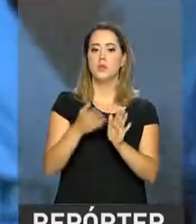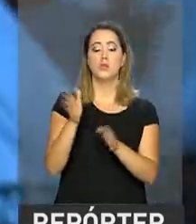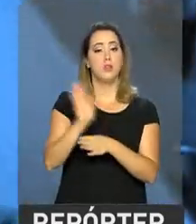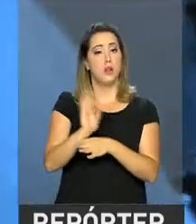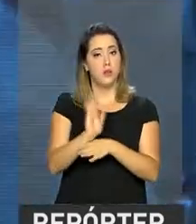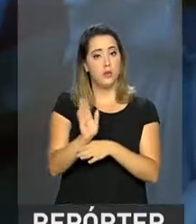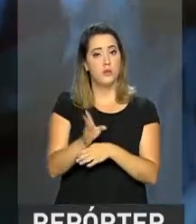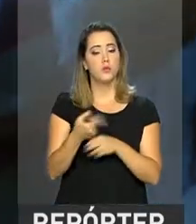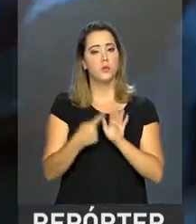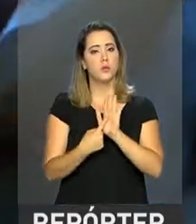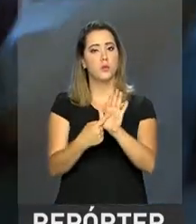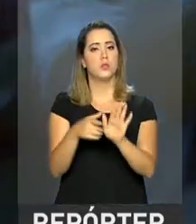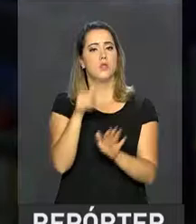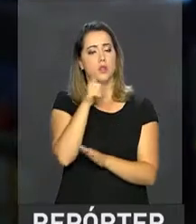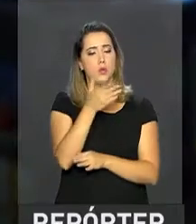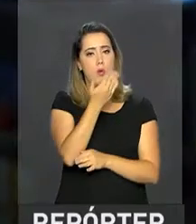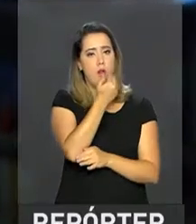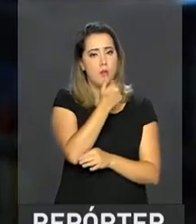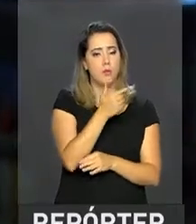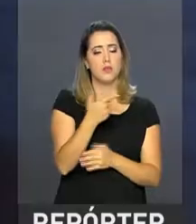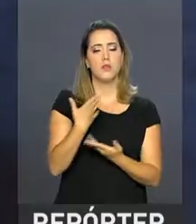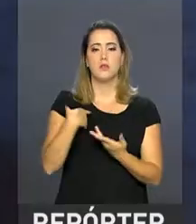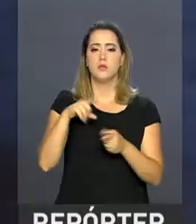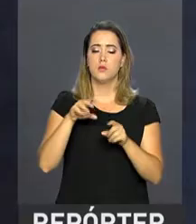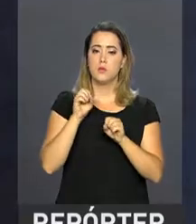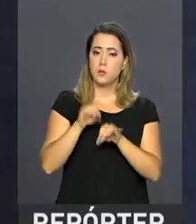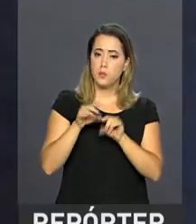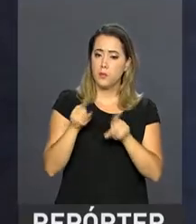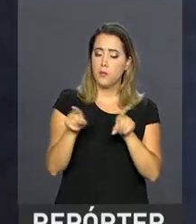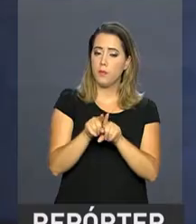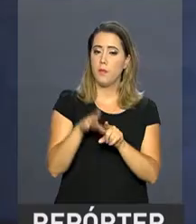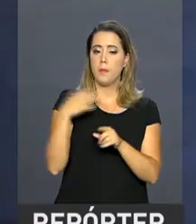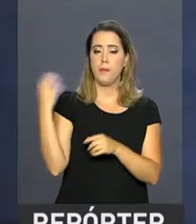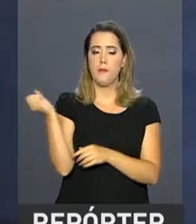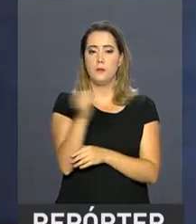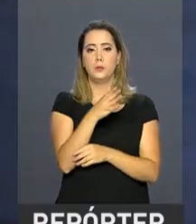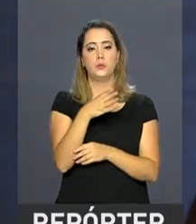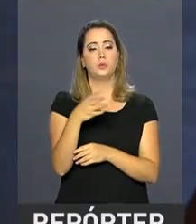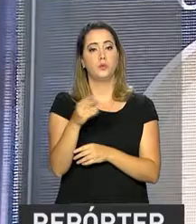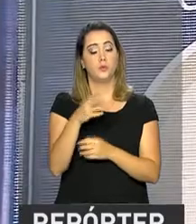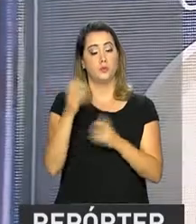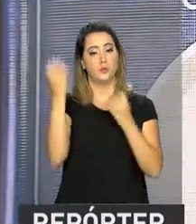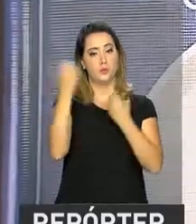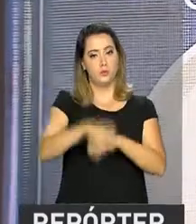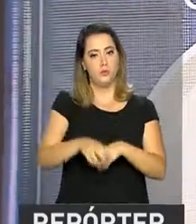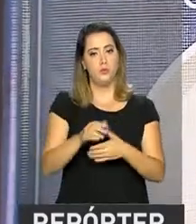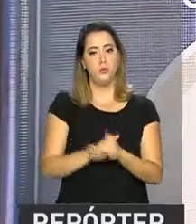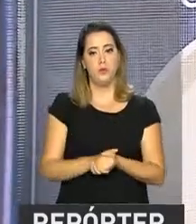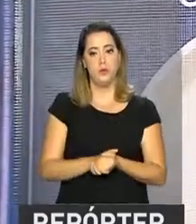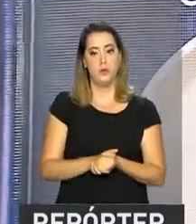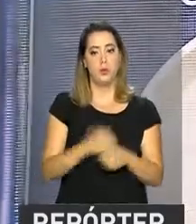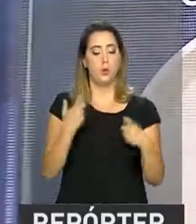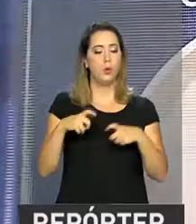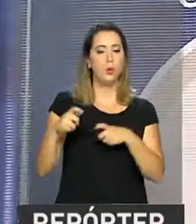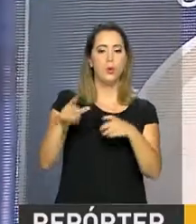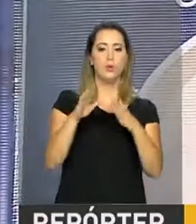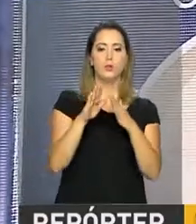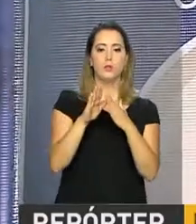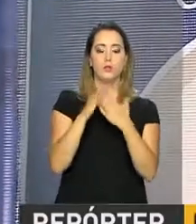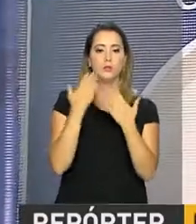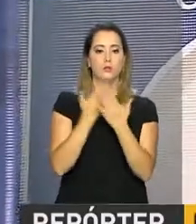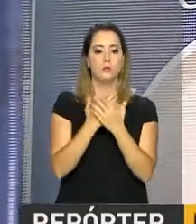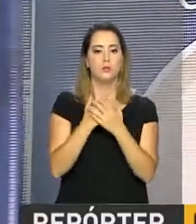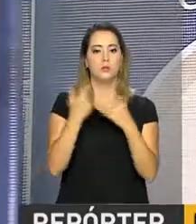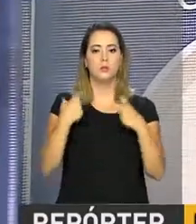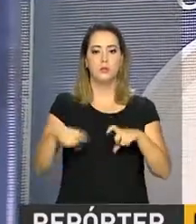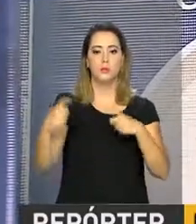a educação alimentar e nutricional em seus municípios, a grande novidade do concurso. O espaço escolar, o ambiente escolar, é o